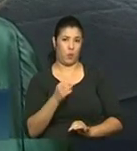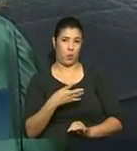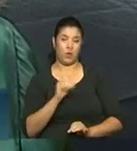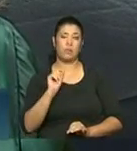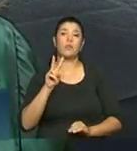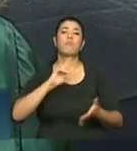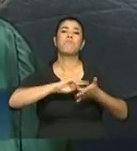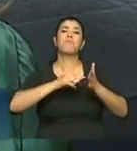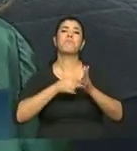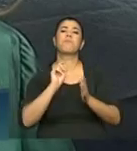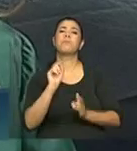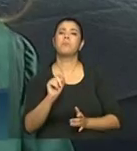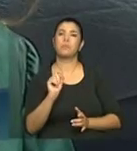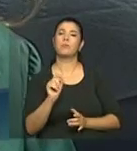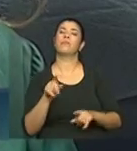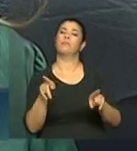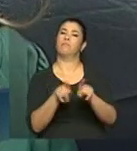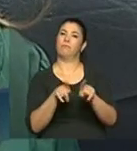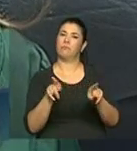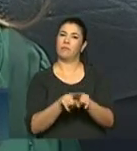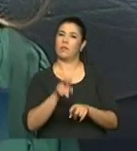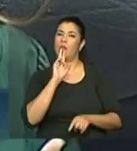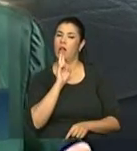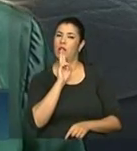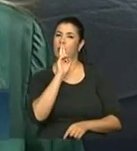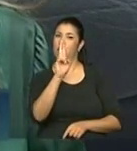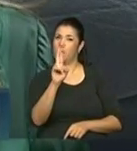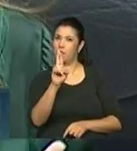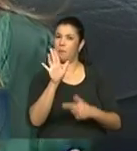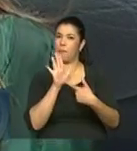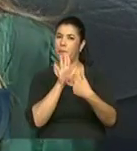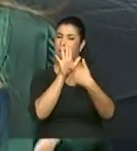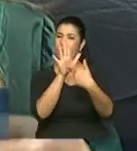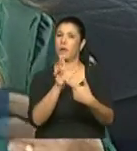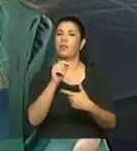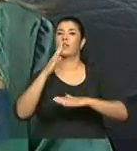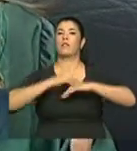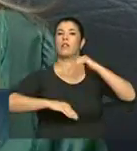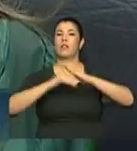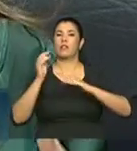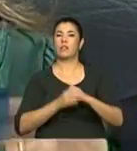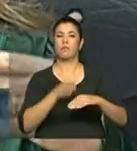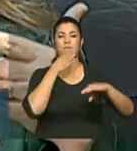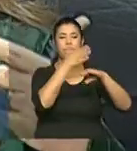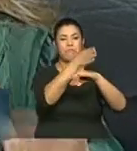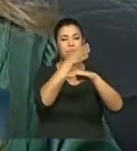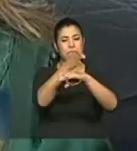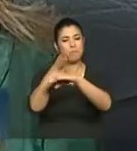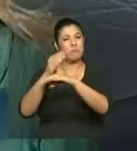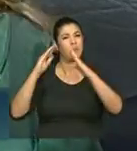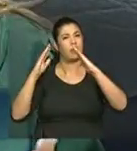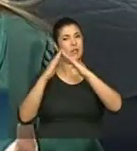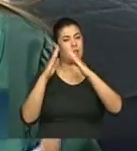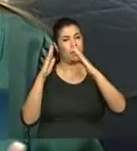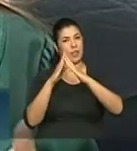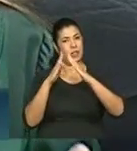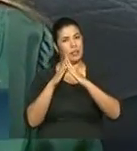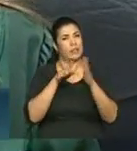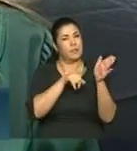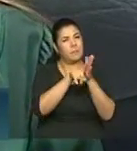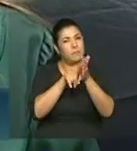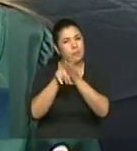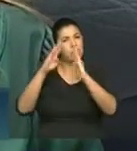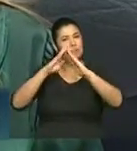seja, isso também é resultado, reflexo daquela ação casa a casa, da busca ativa e